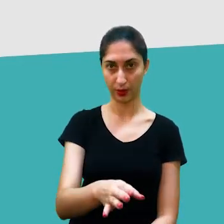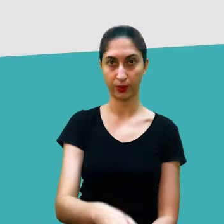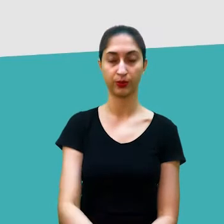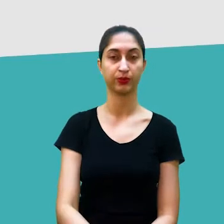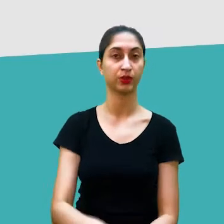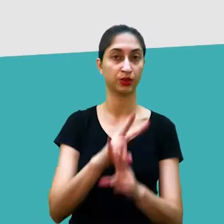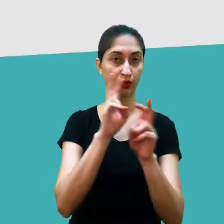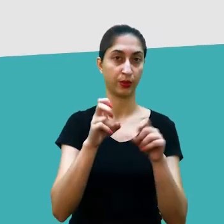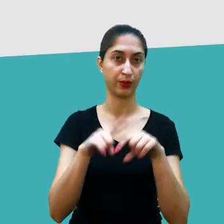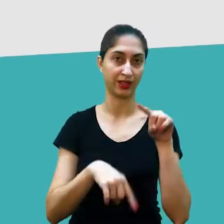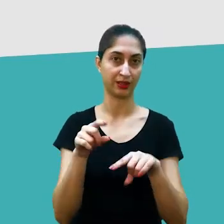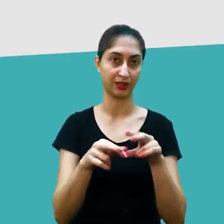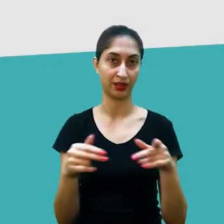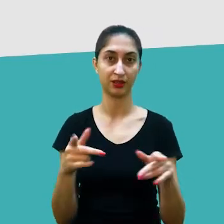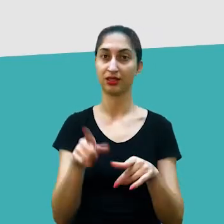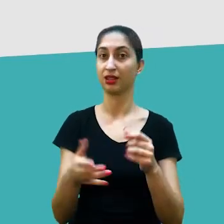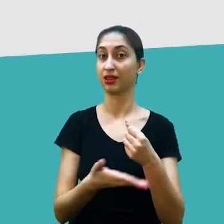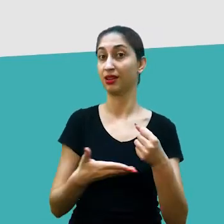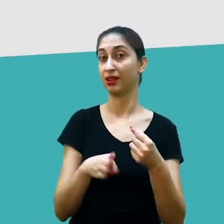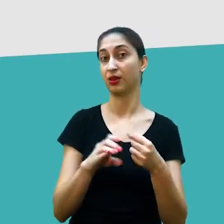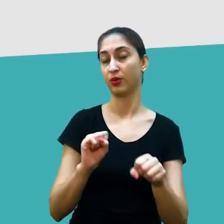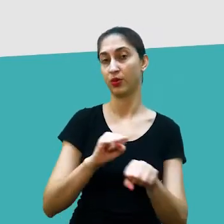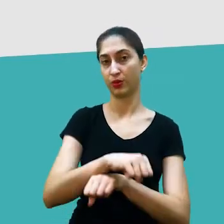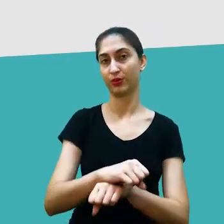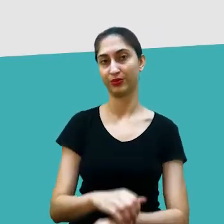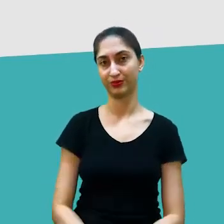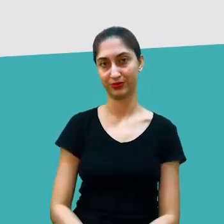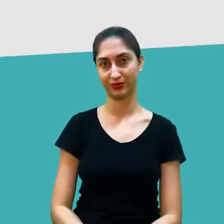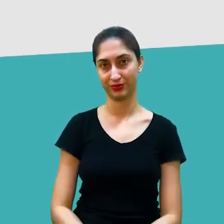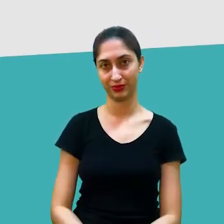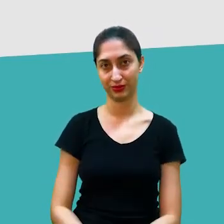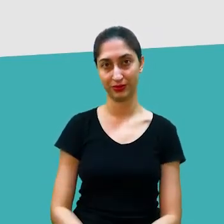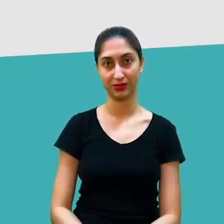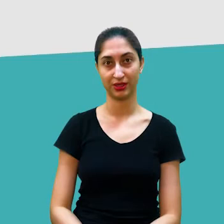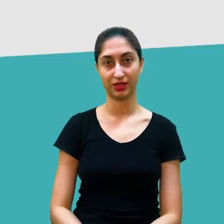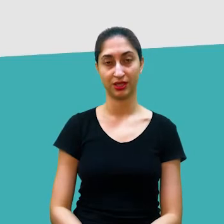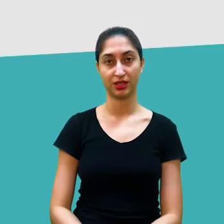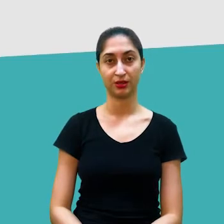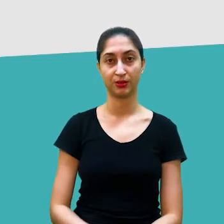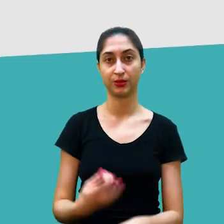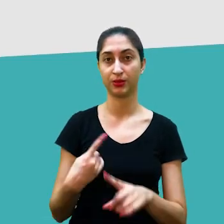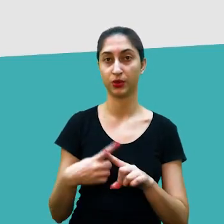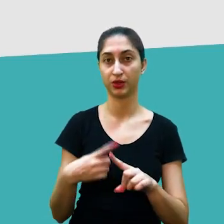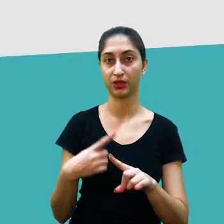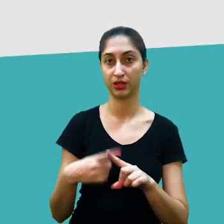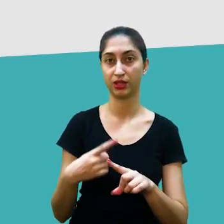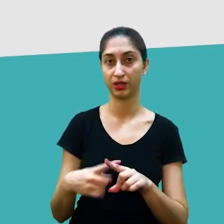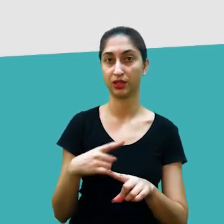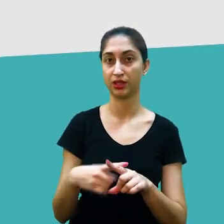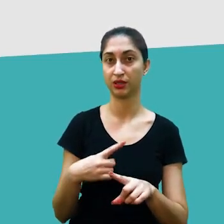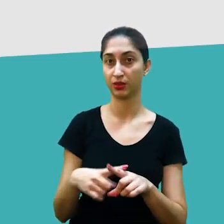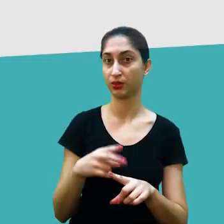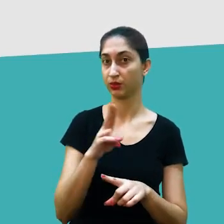tenha um primeiro movimento na base da indústria do couro, que é quando as pessoas utilizam toda a sobra do couro para construir o que eles